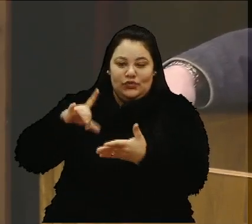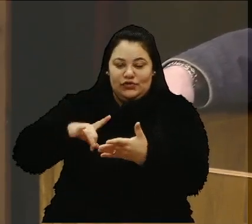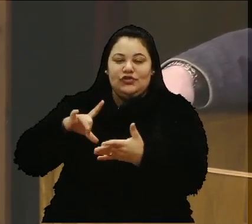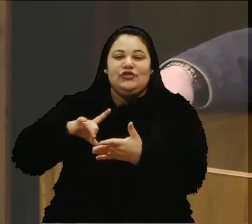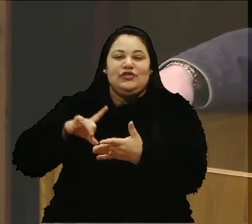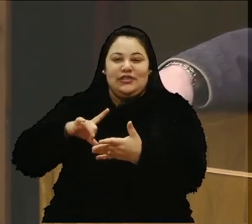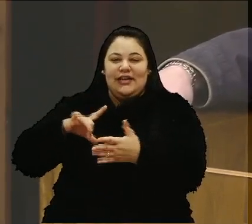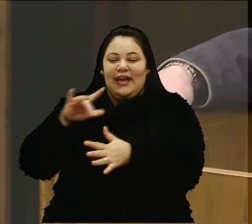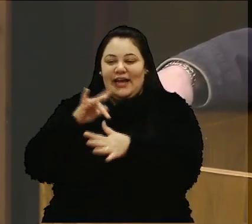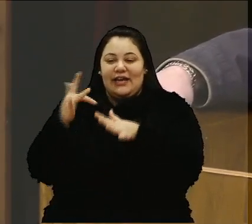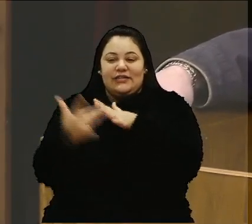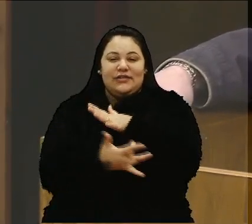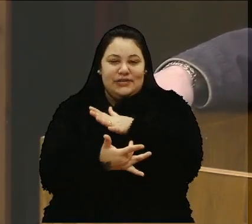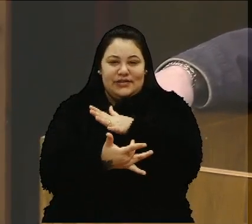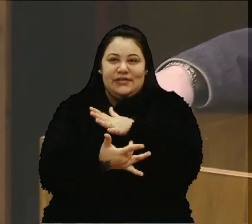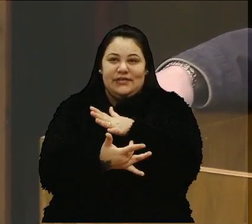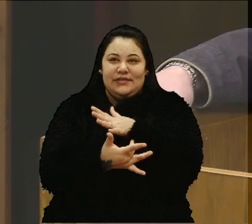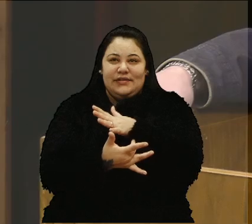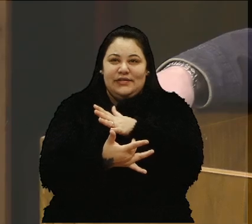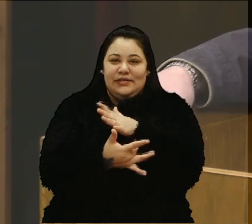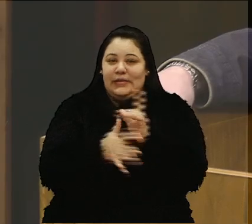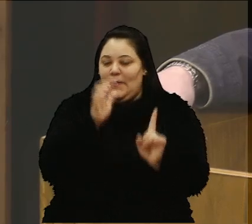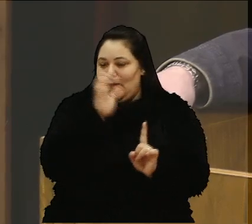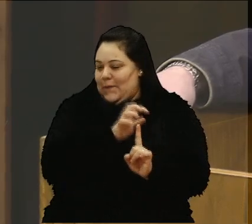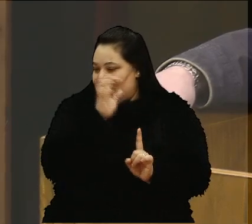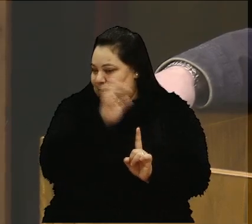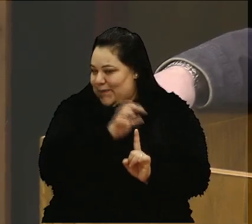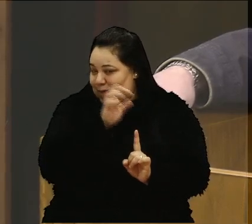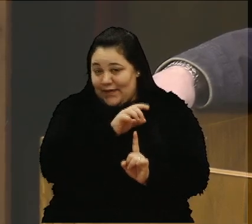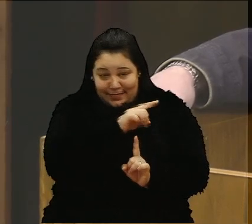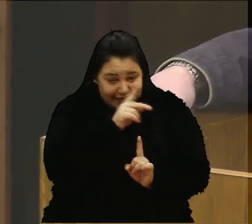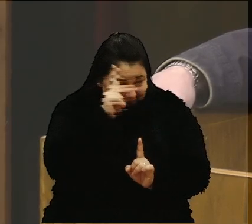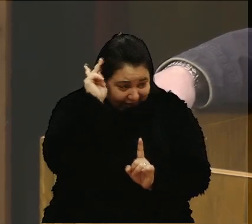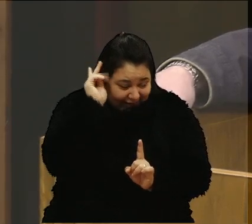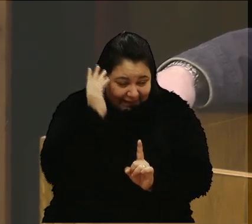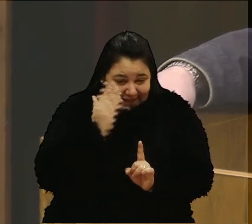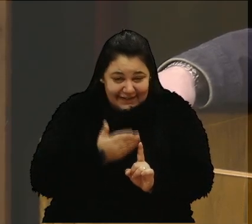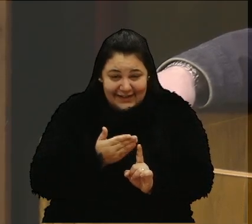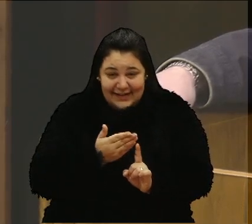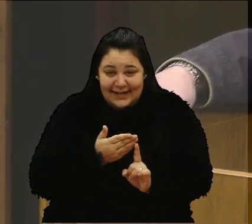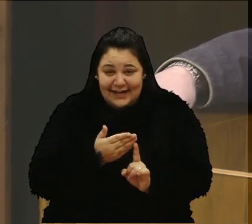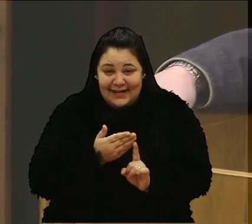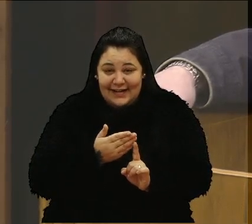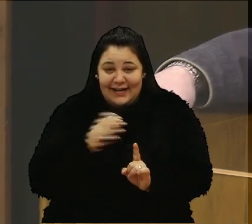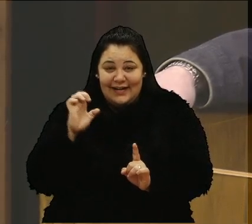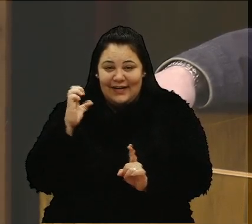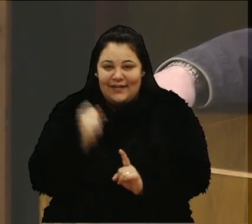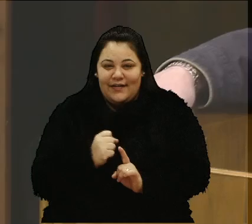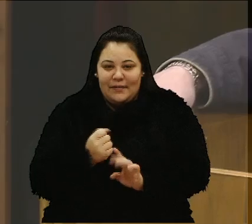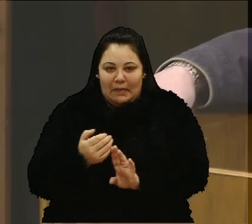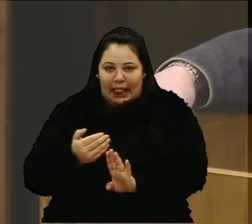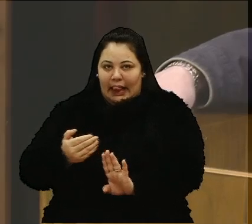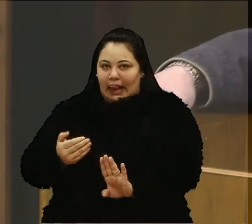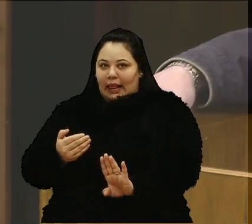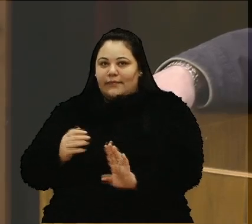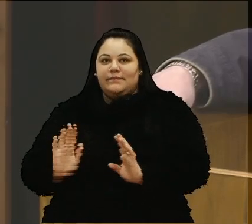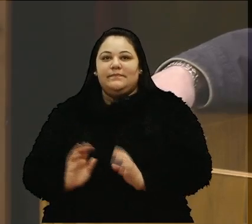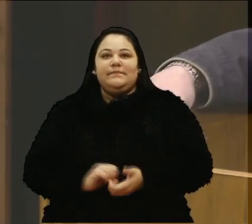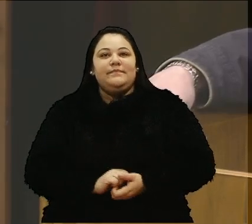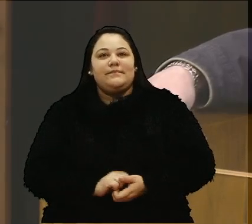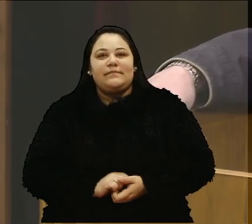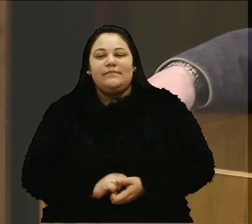sociais e a pressão pega, vereador Iago. E aí ele dá para trás.